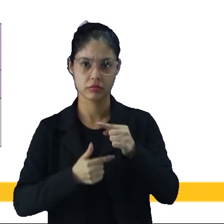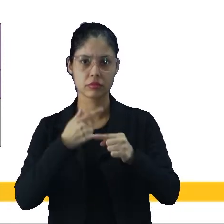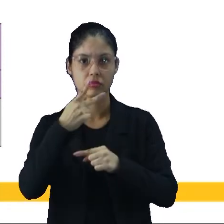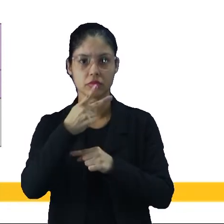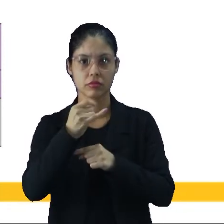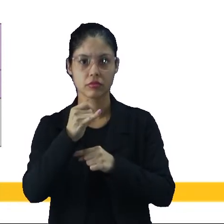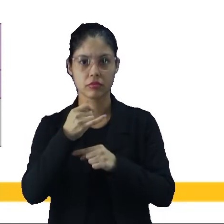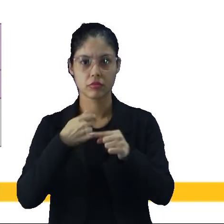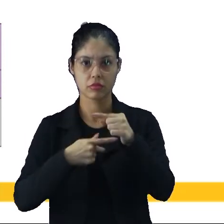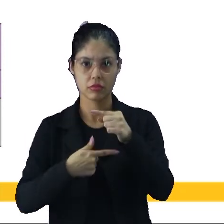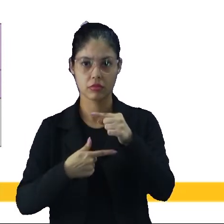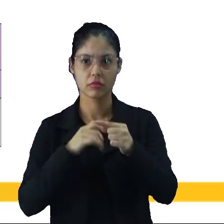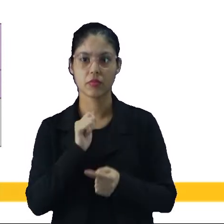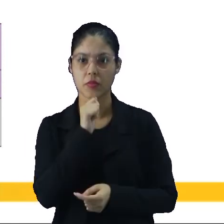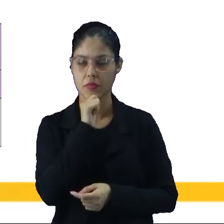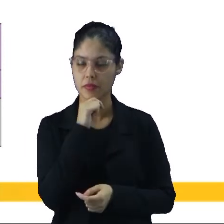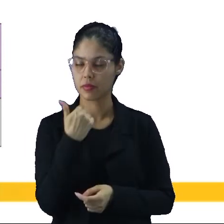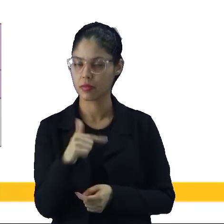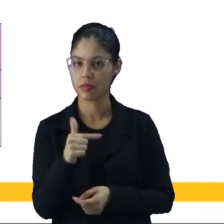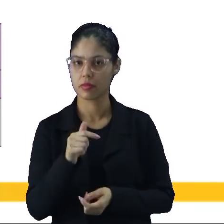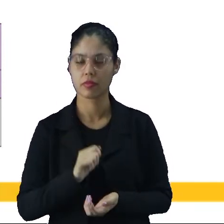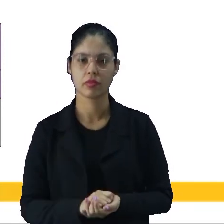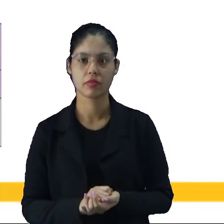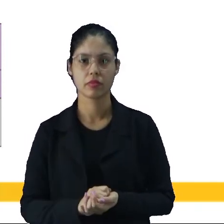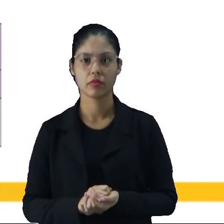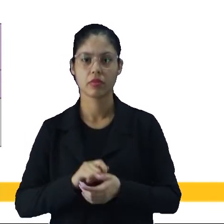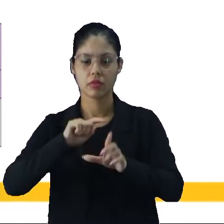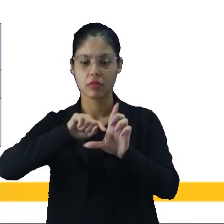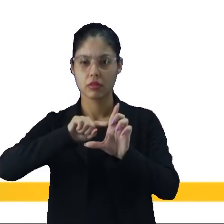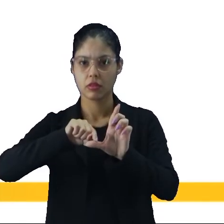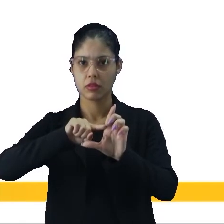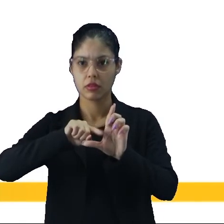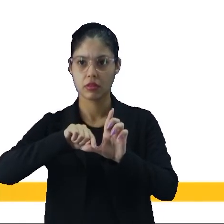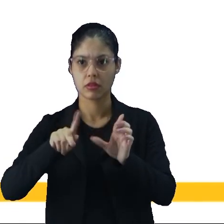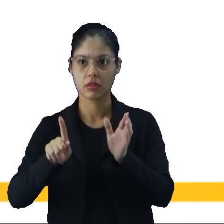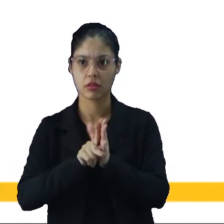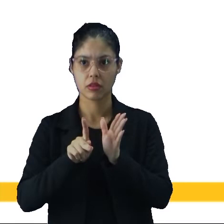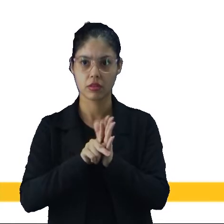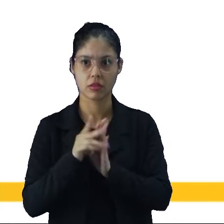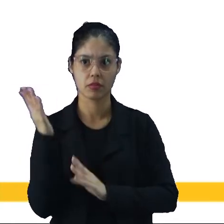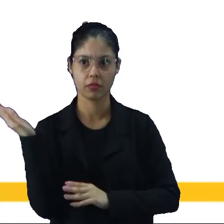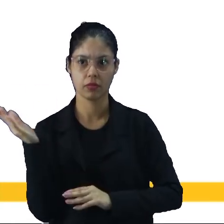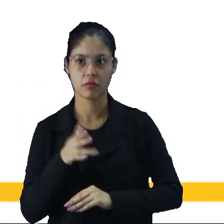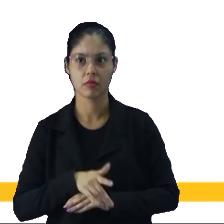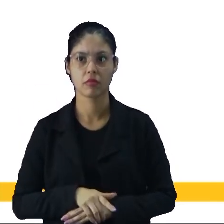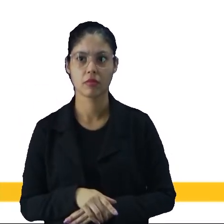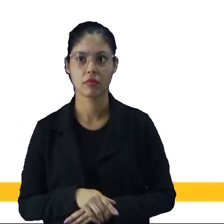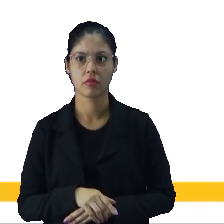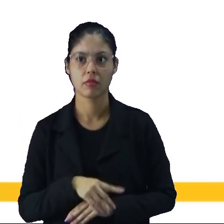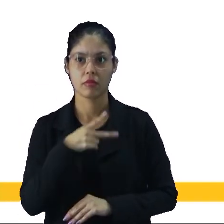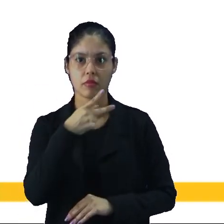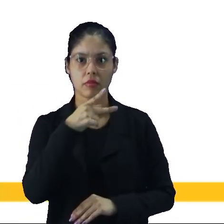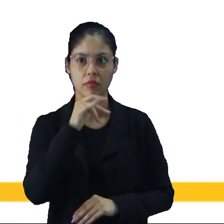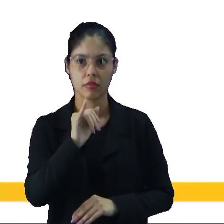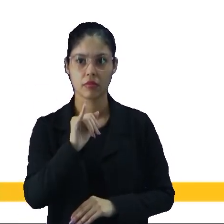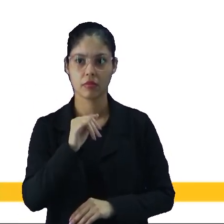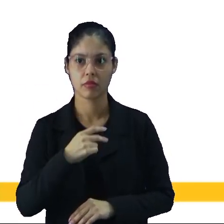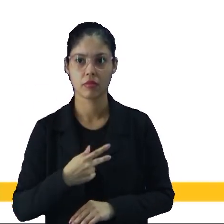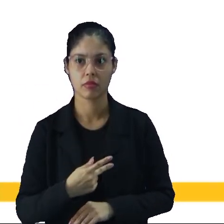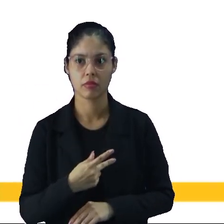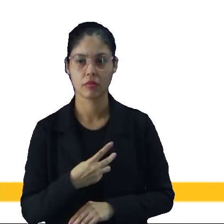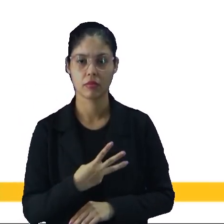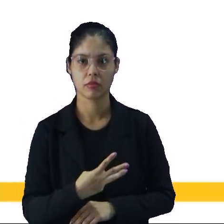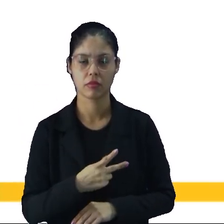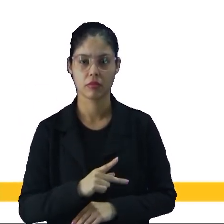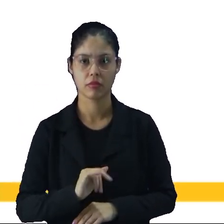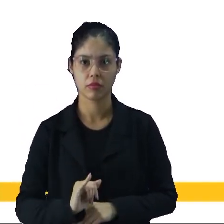ó, é inexistente. Esses ângulos, eles estão justamente aqui, ó. π sobre 2 e 3π sobre